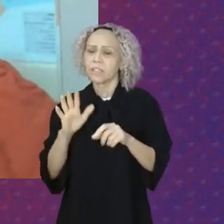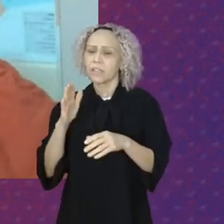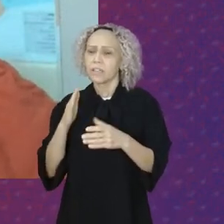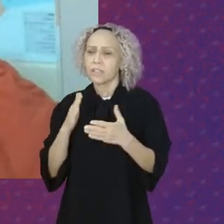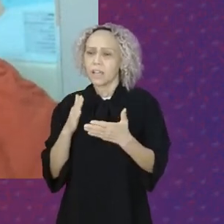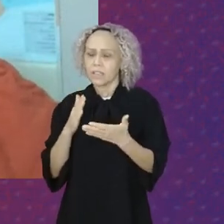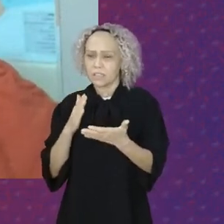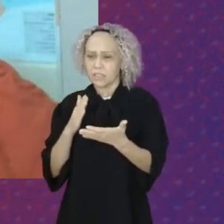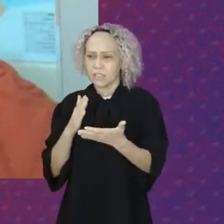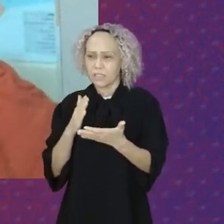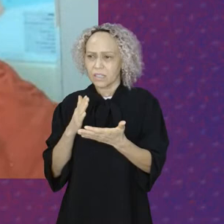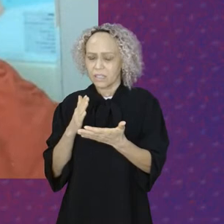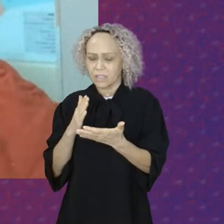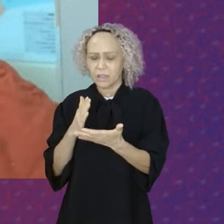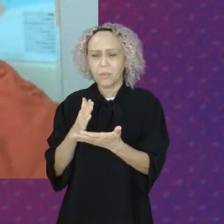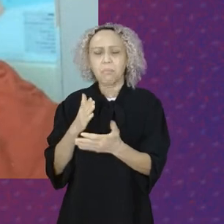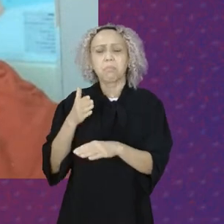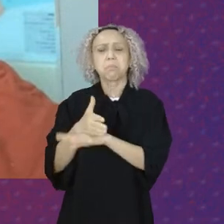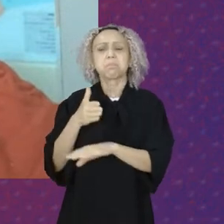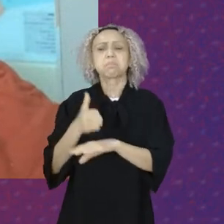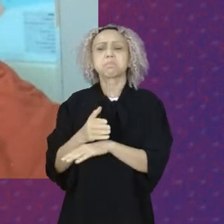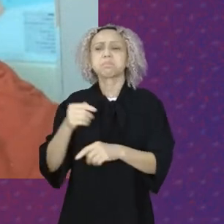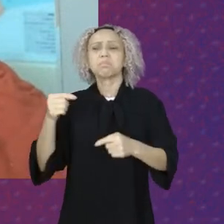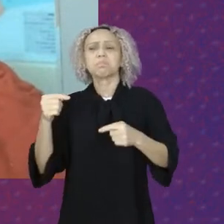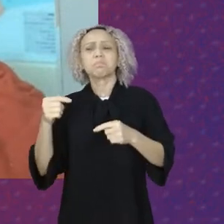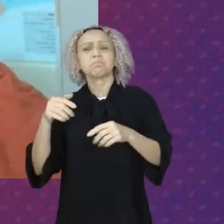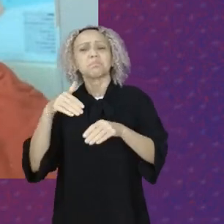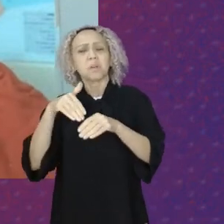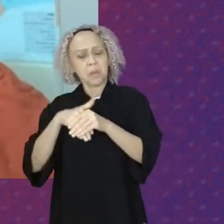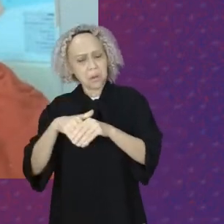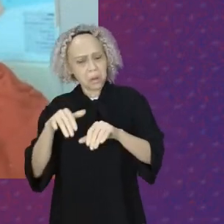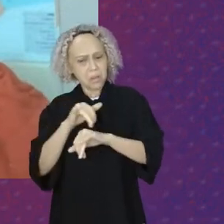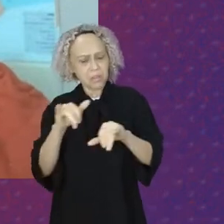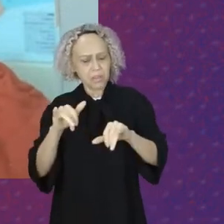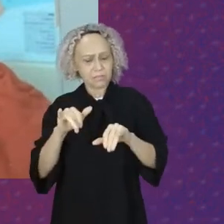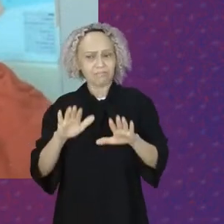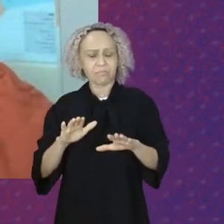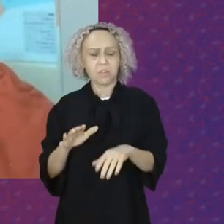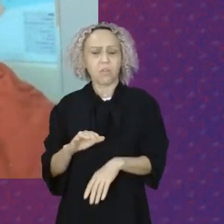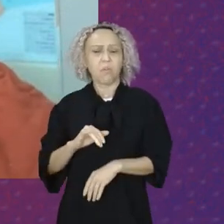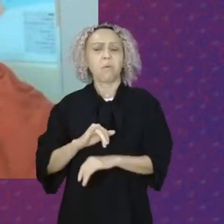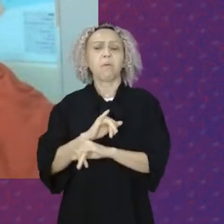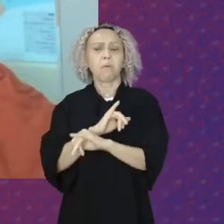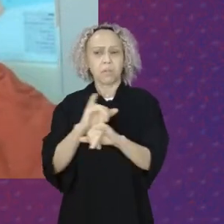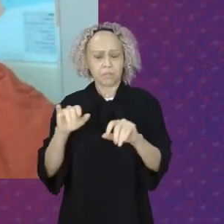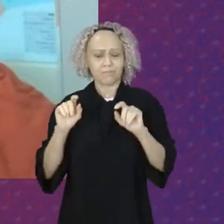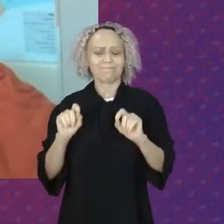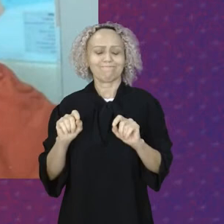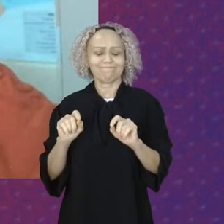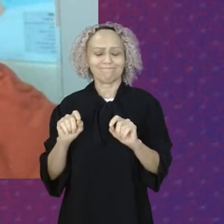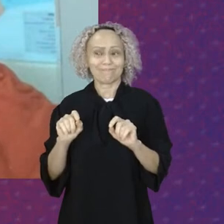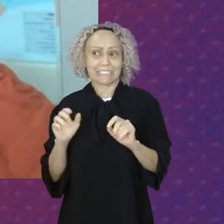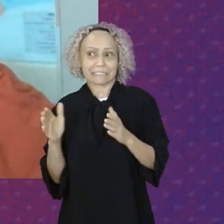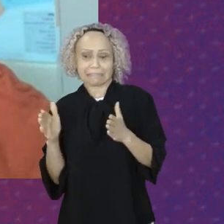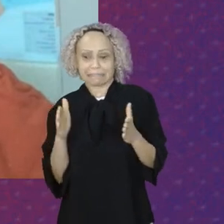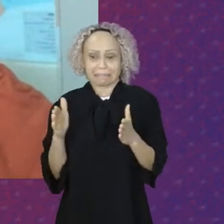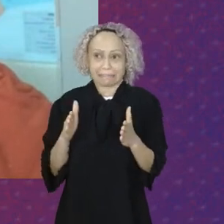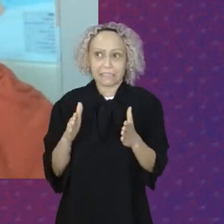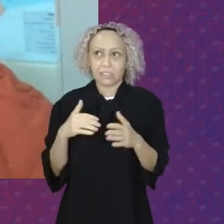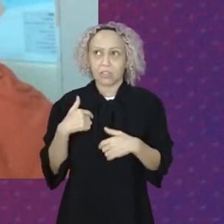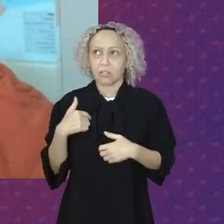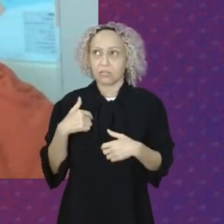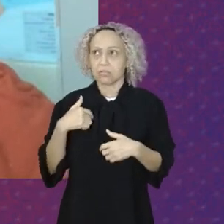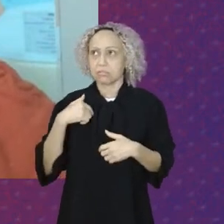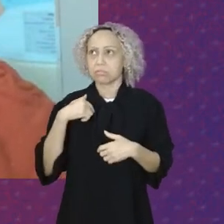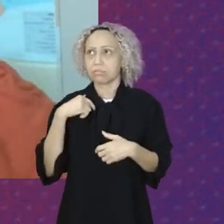alguma coisa? E eu confesso para vocês que em um determinado momento eu tive dúvida se eu ia ou não fazer